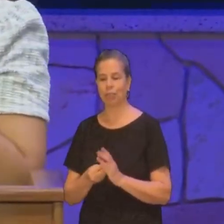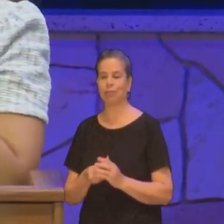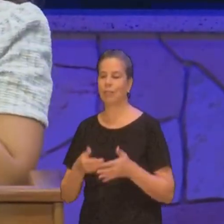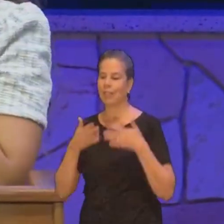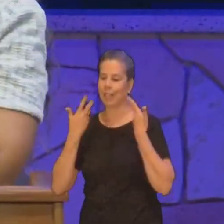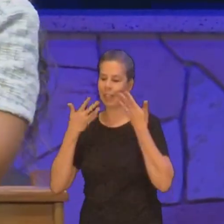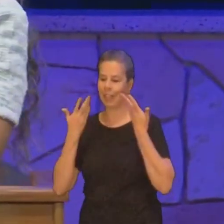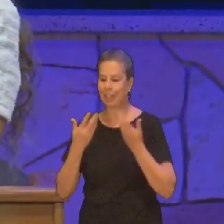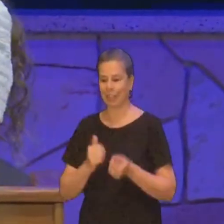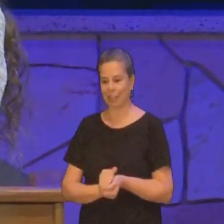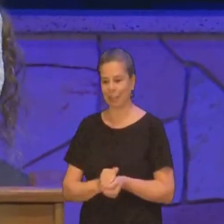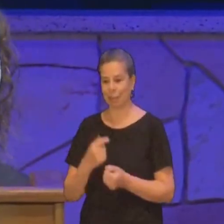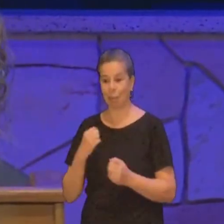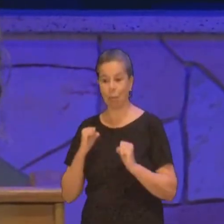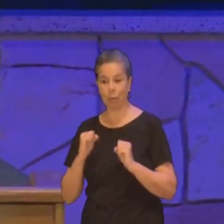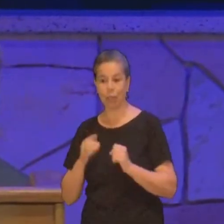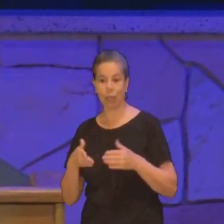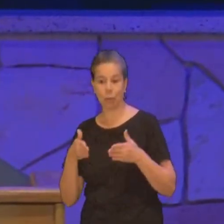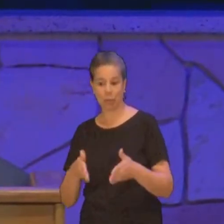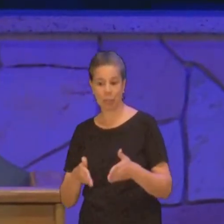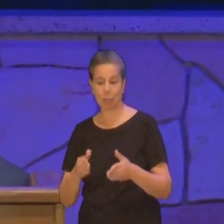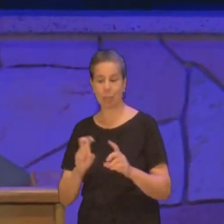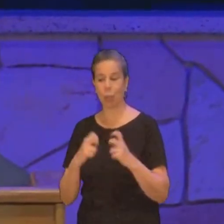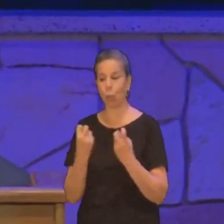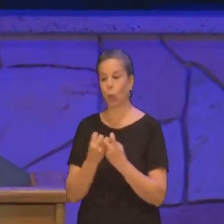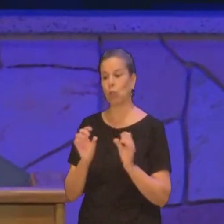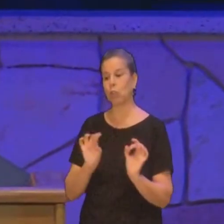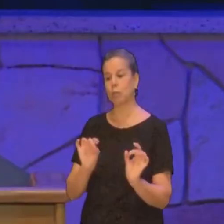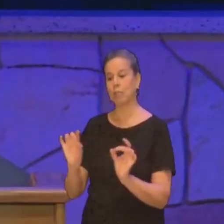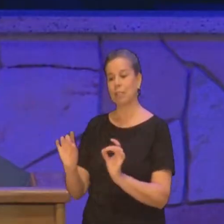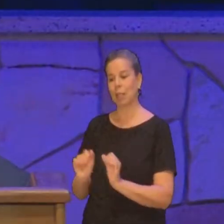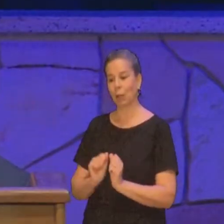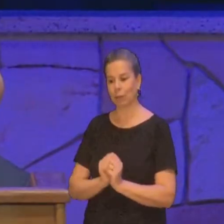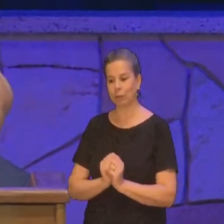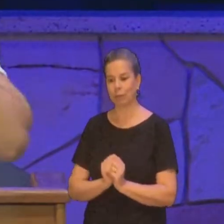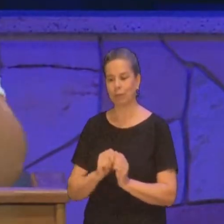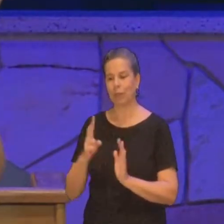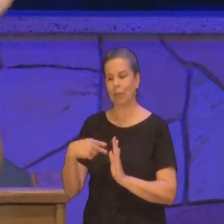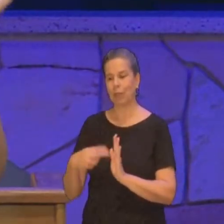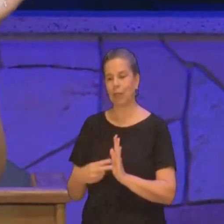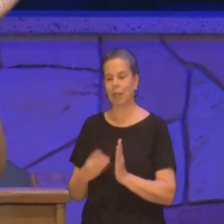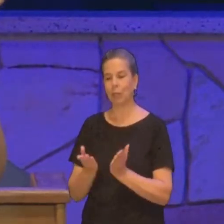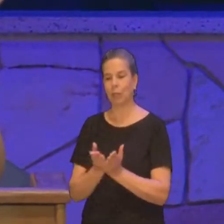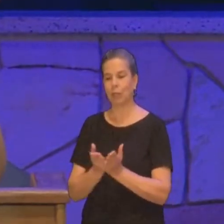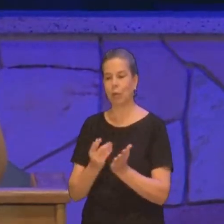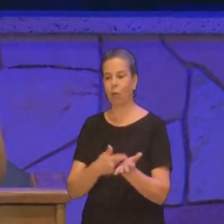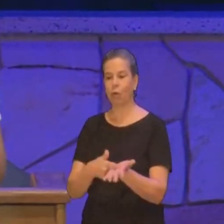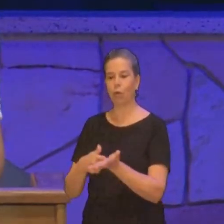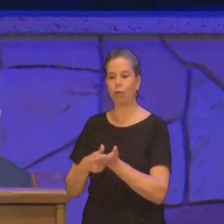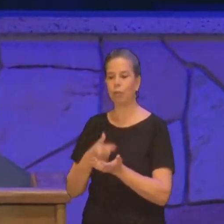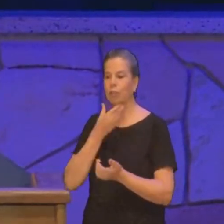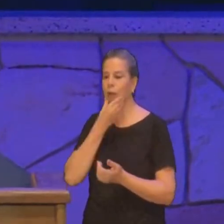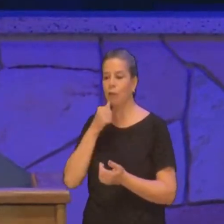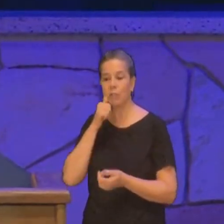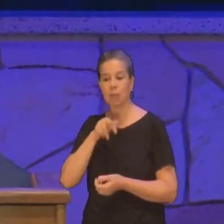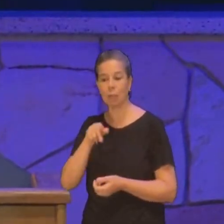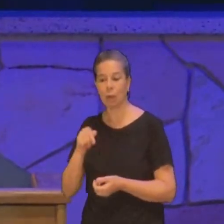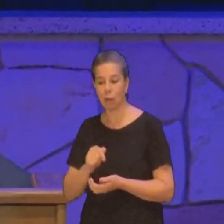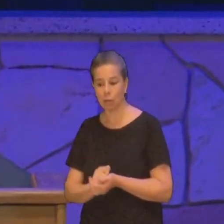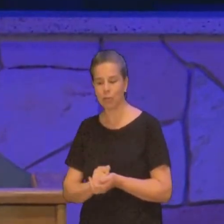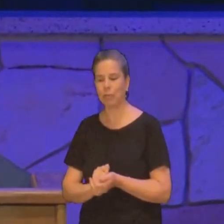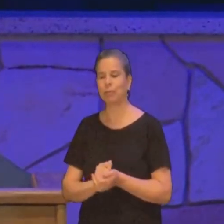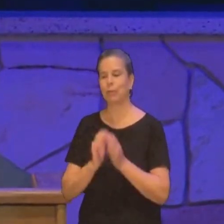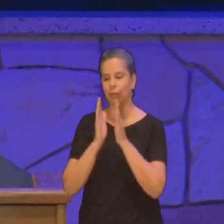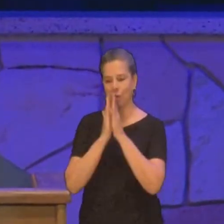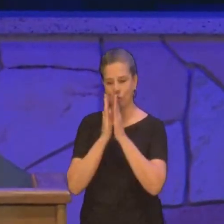aqui podendo fazer parte desse culto tão especial. Depois dessa leitura bíblica, eu gostaria de convidar os irmãos a fechar os seus olhos